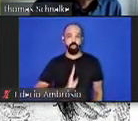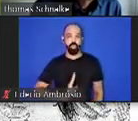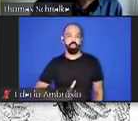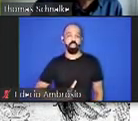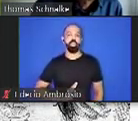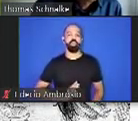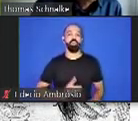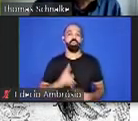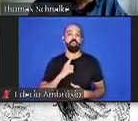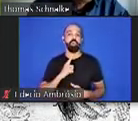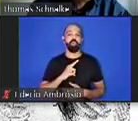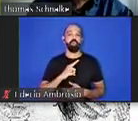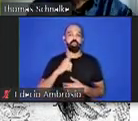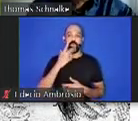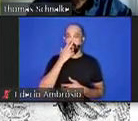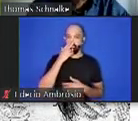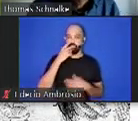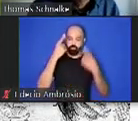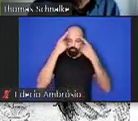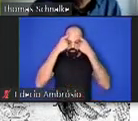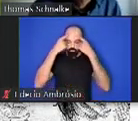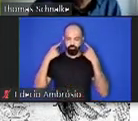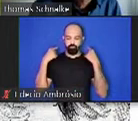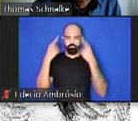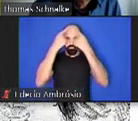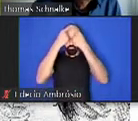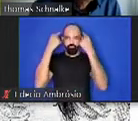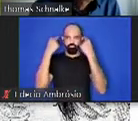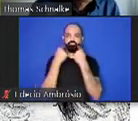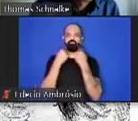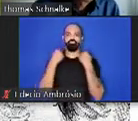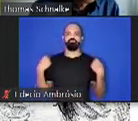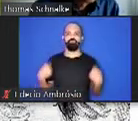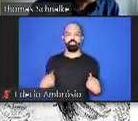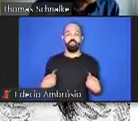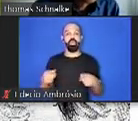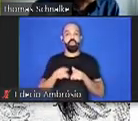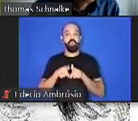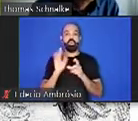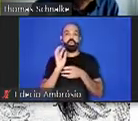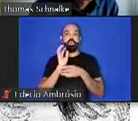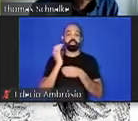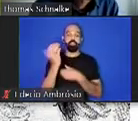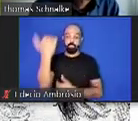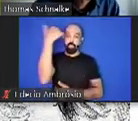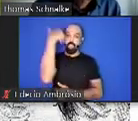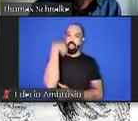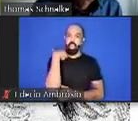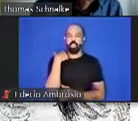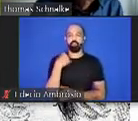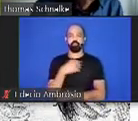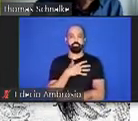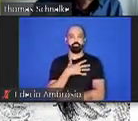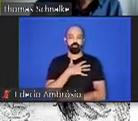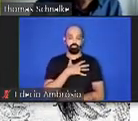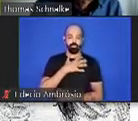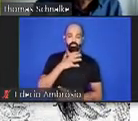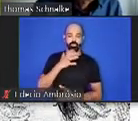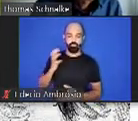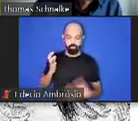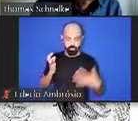linhas externas do corpo humano, mas a nossa visão também é levada por debaixo da pele para o interior do corpo, para